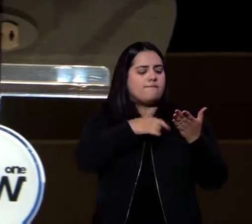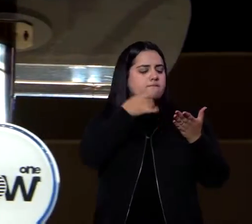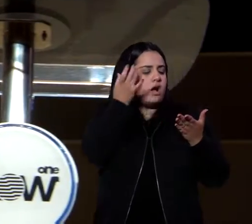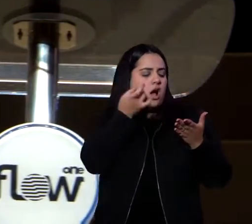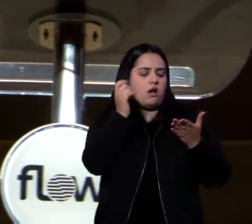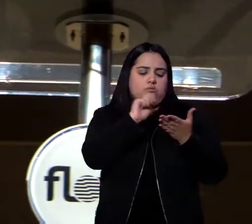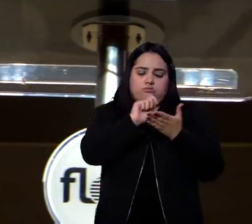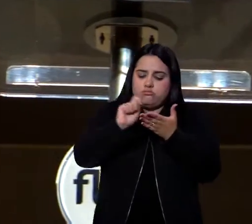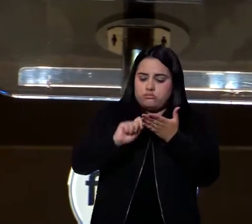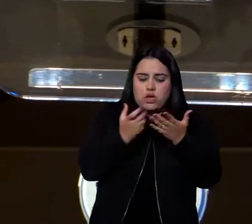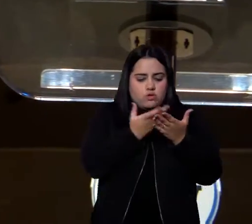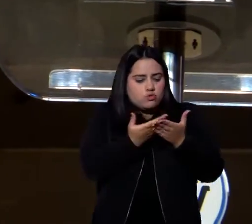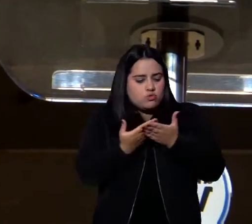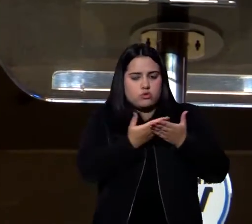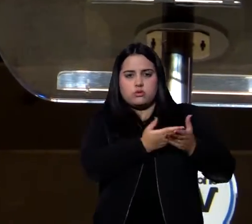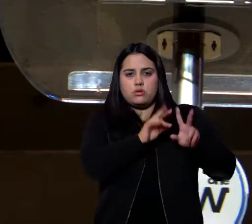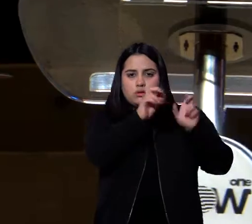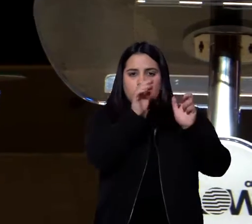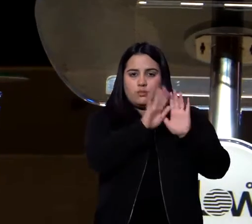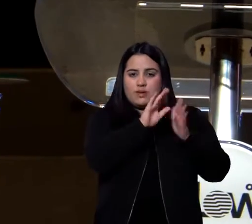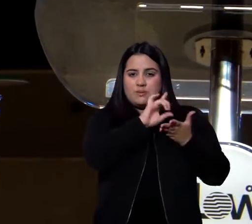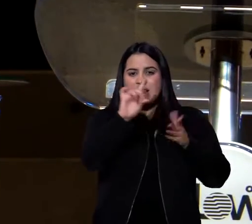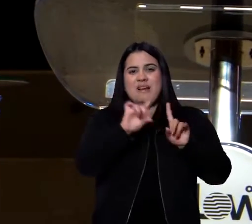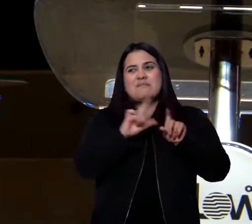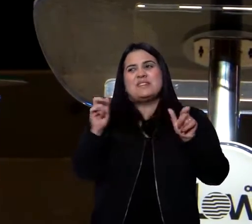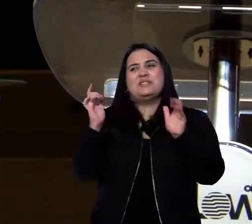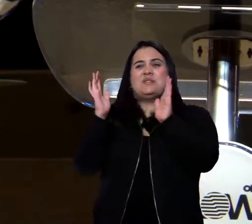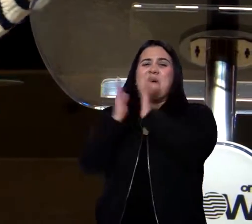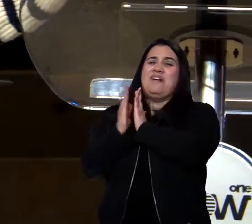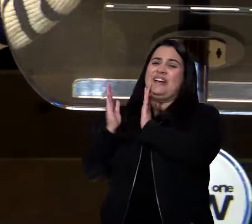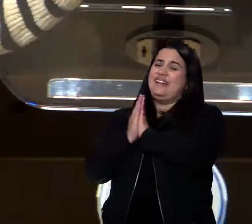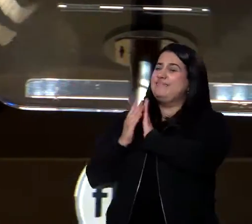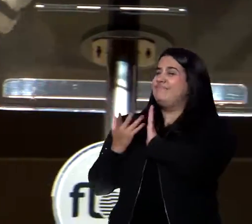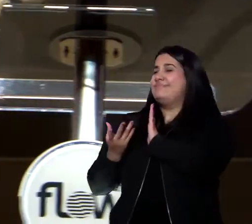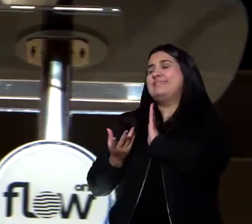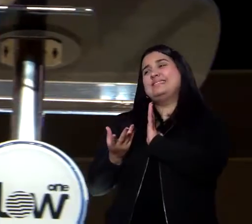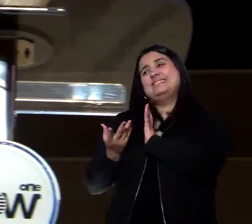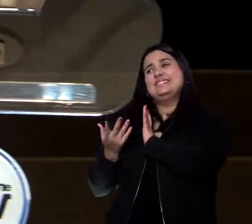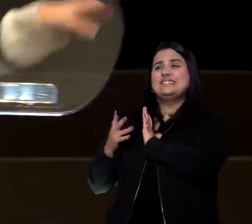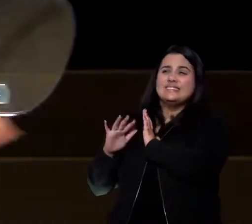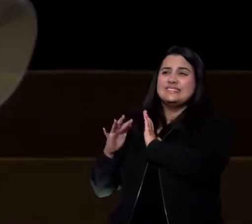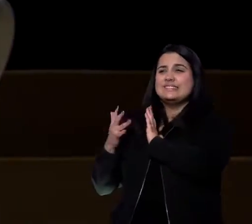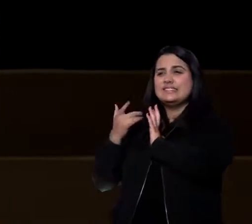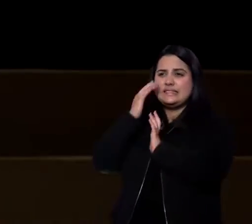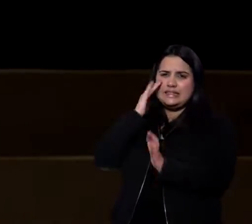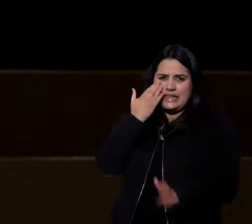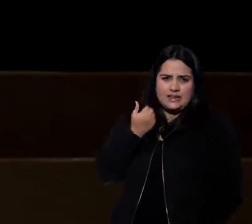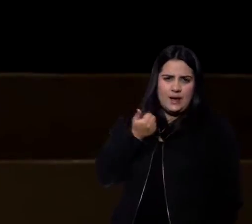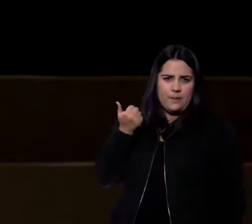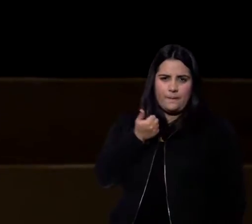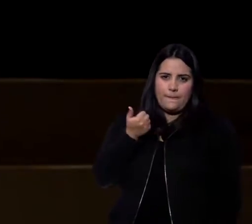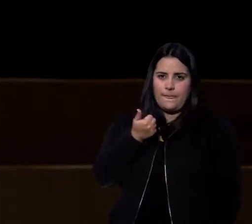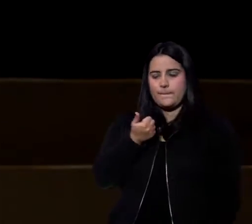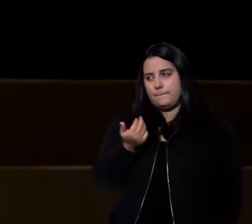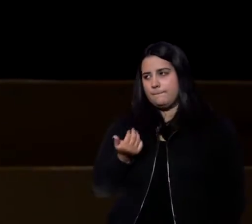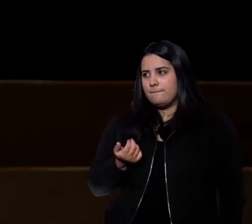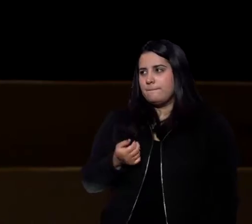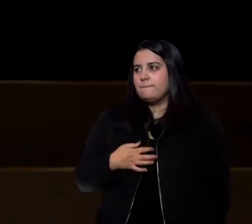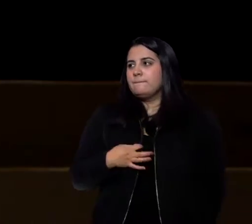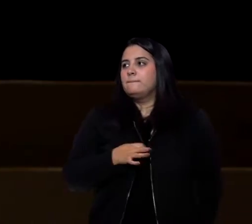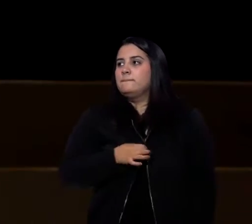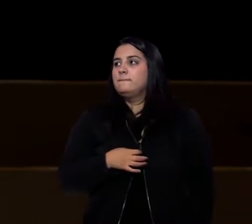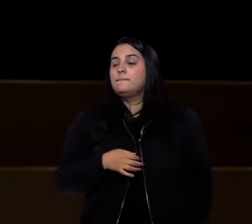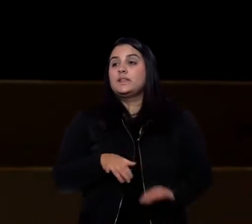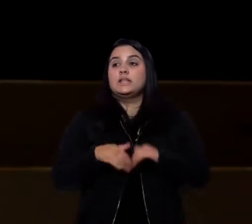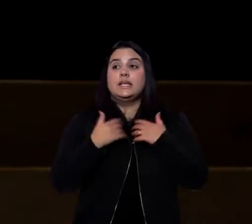no caderninho e tudo mais. Mas orar não é muito meu forte, assim. Mas, entendeu? Cada um tem seu forte. E,